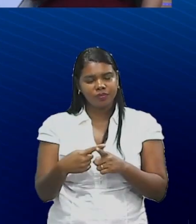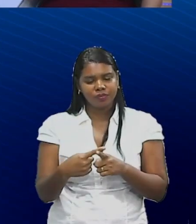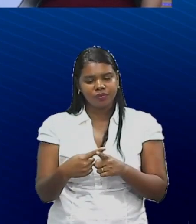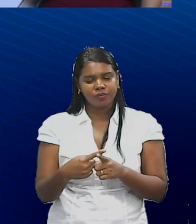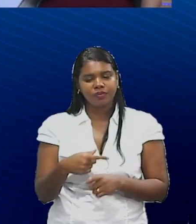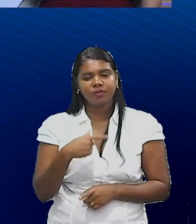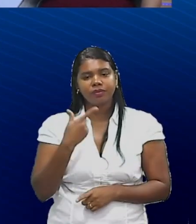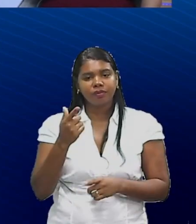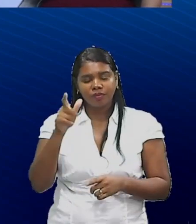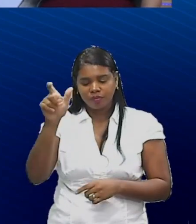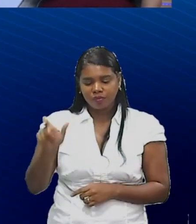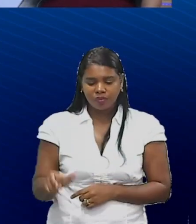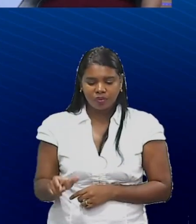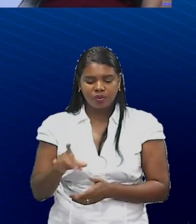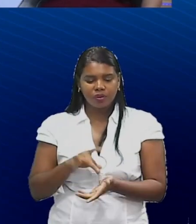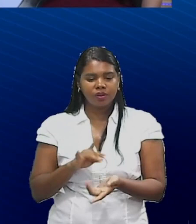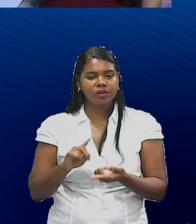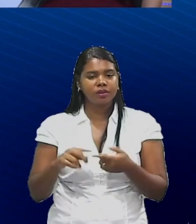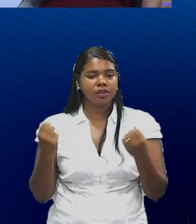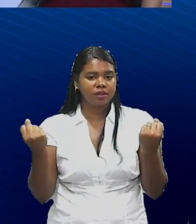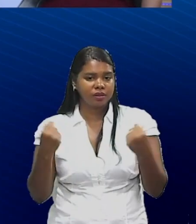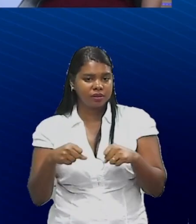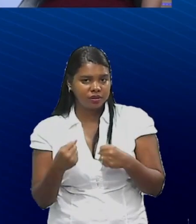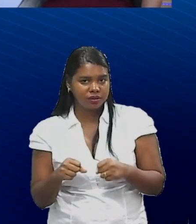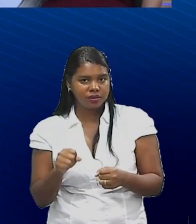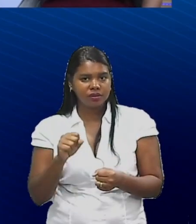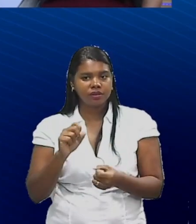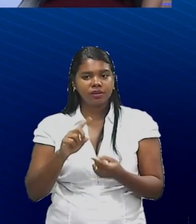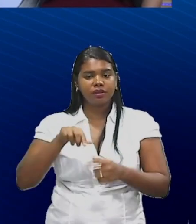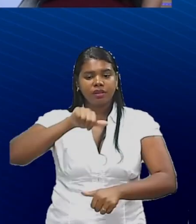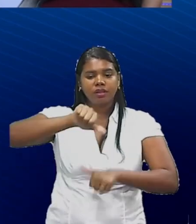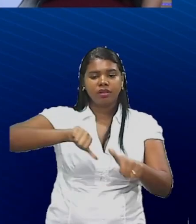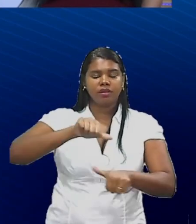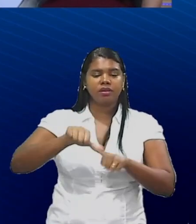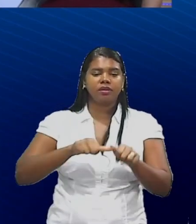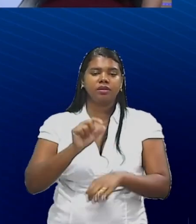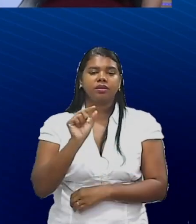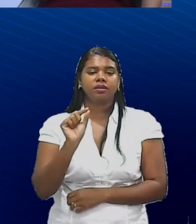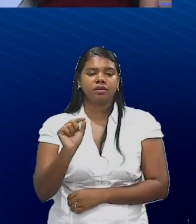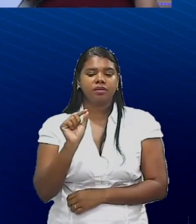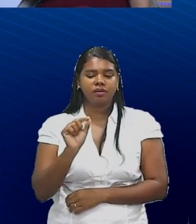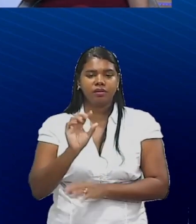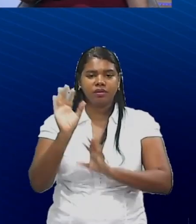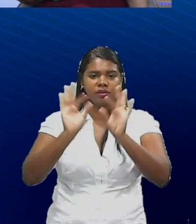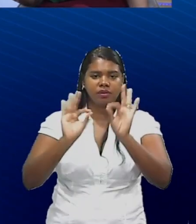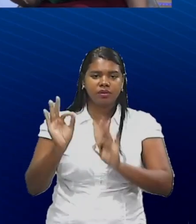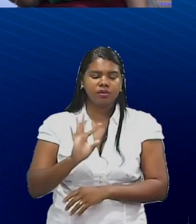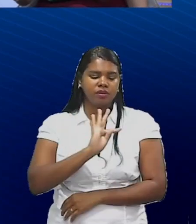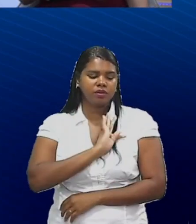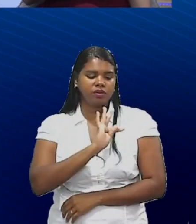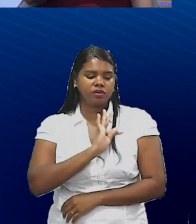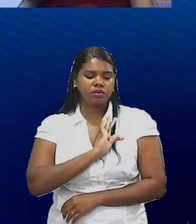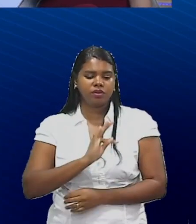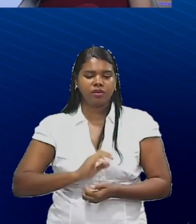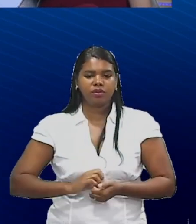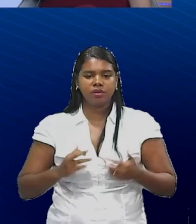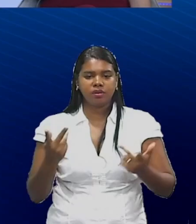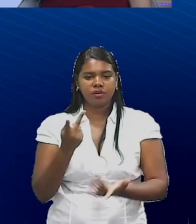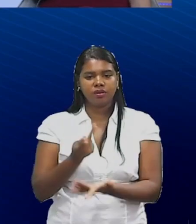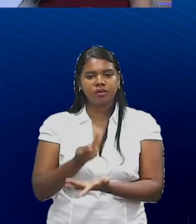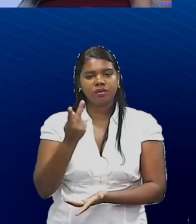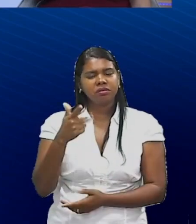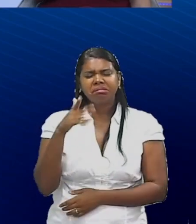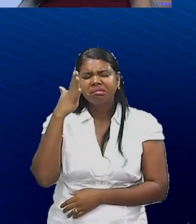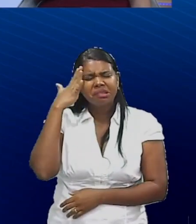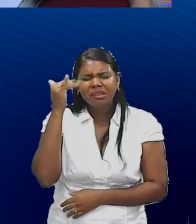os requisitos do cliente, as necessidades do cliente e transformo em quê? Em especificações técnicas. Muitas vezes o cliente ele não